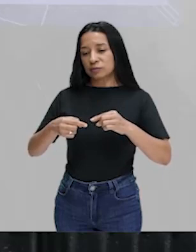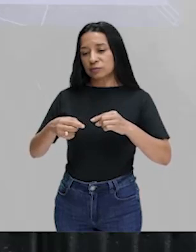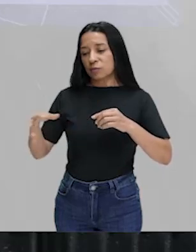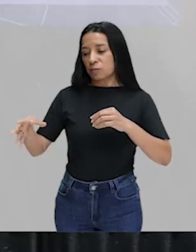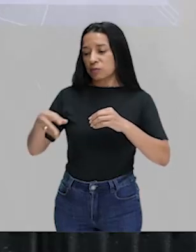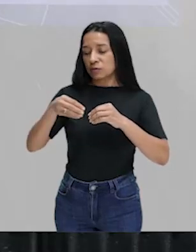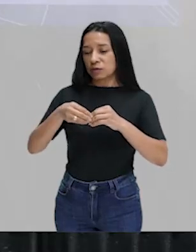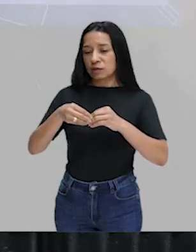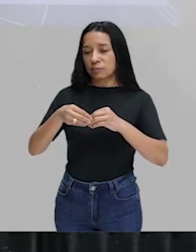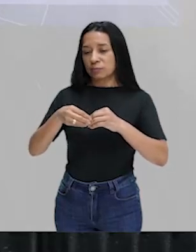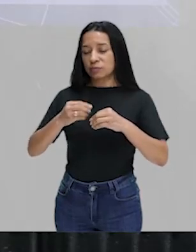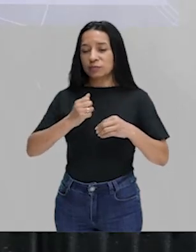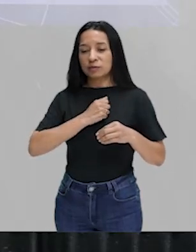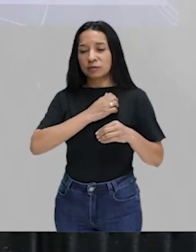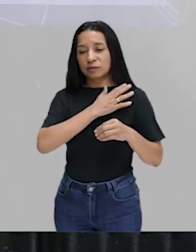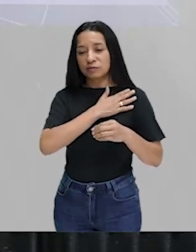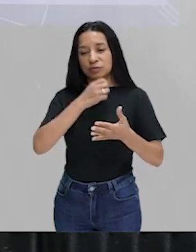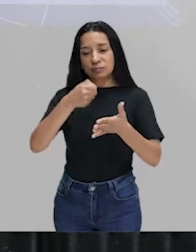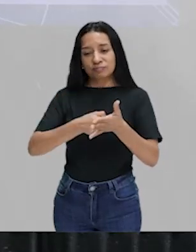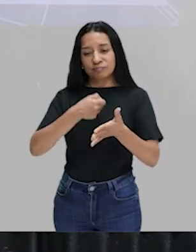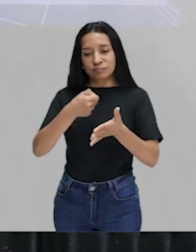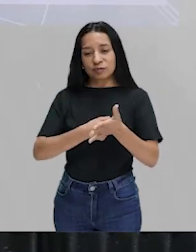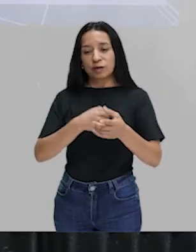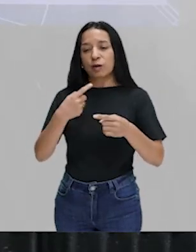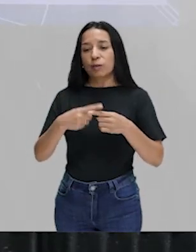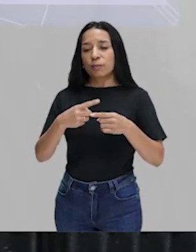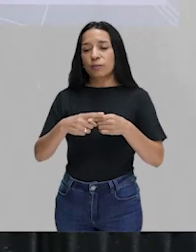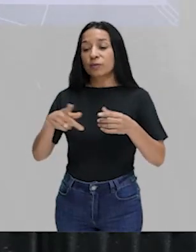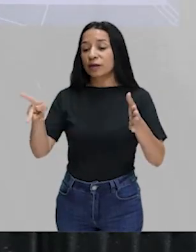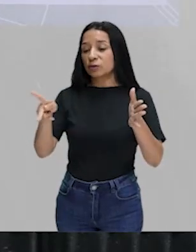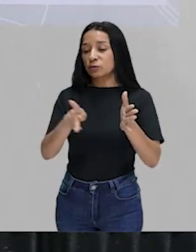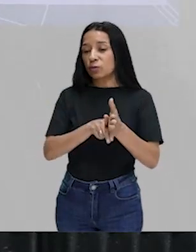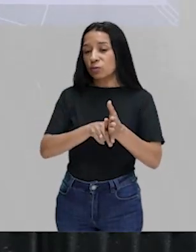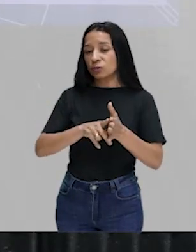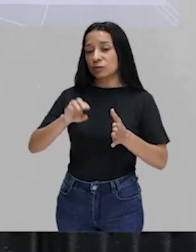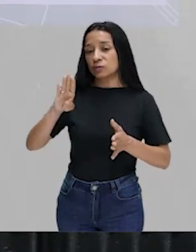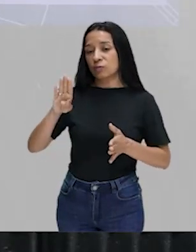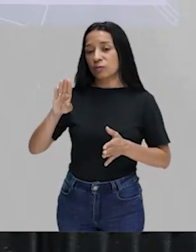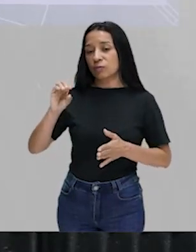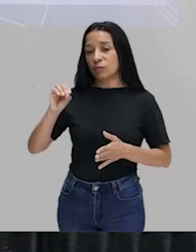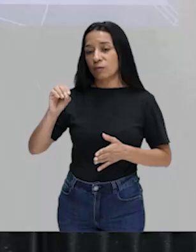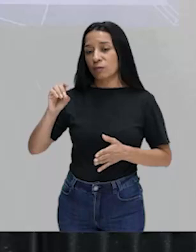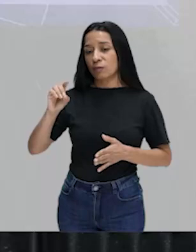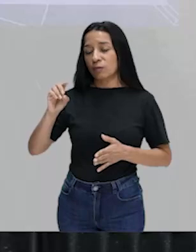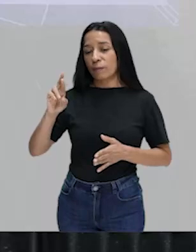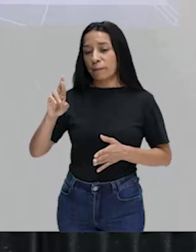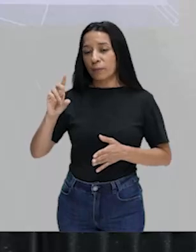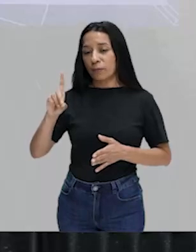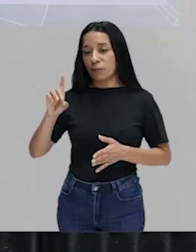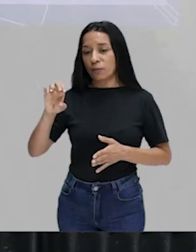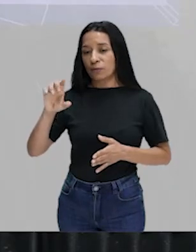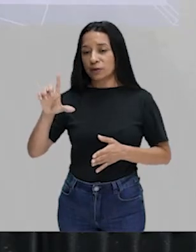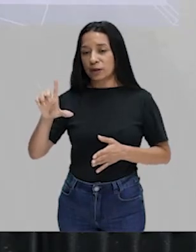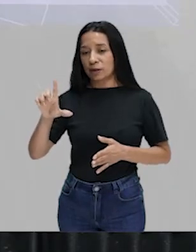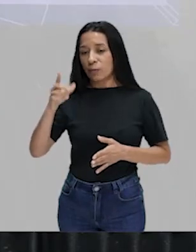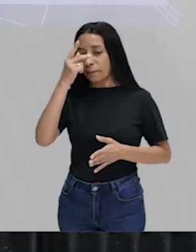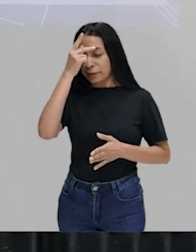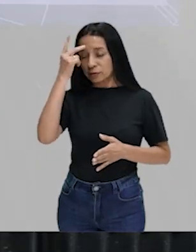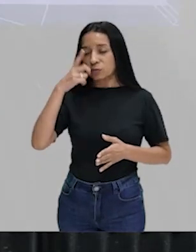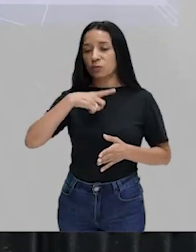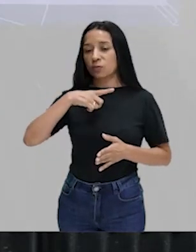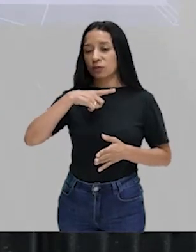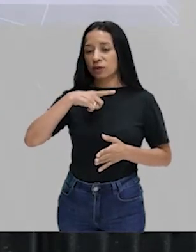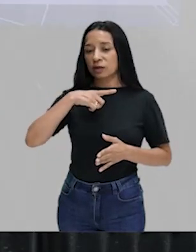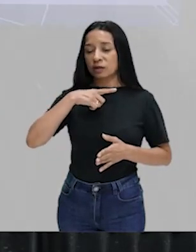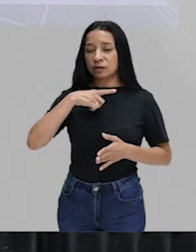regime militar. Por que dona de um bordel? Dona de um bordel é aquela pessoa que tem uma casa e lá tem